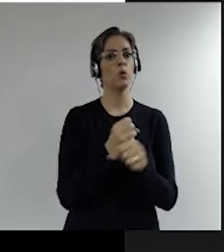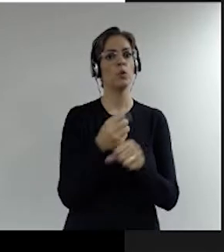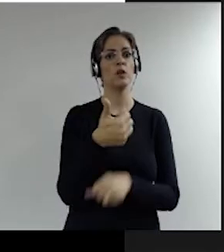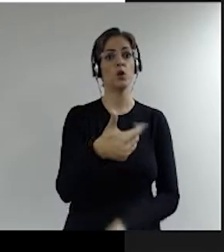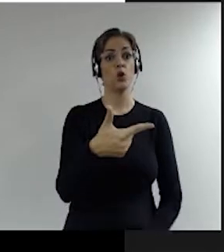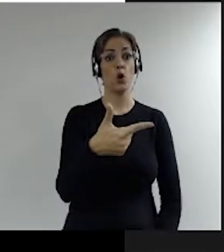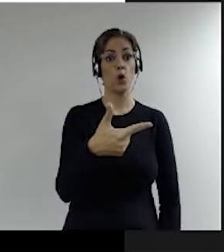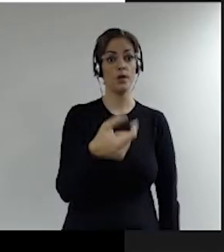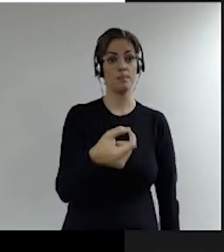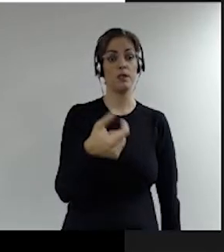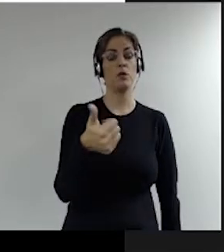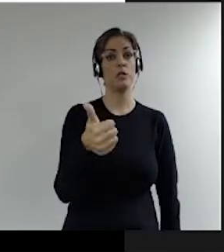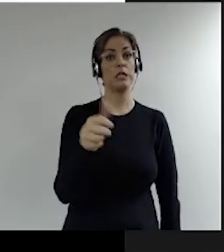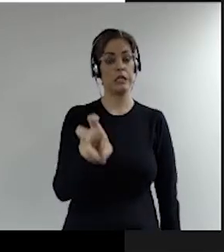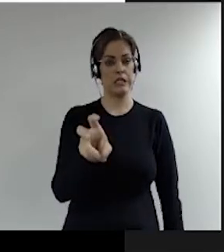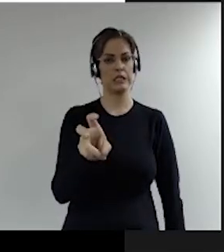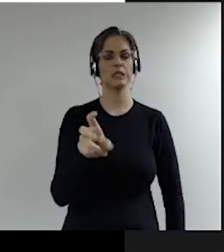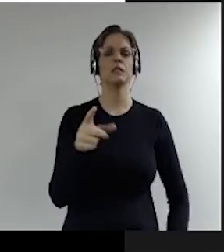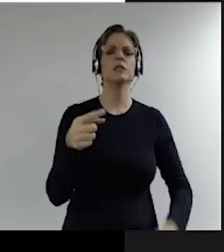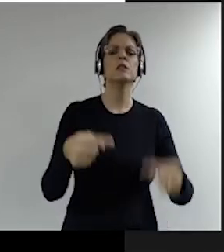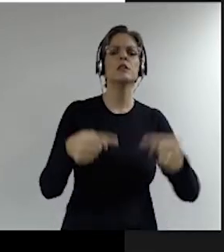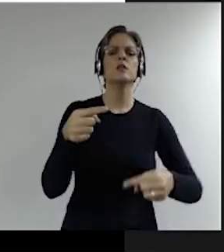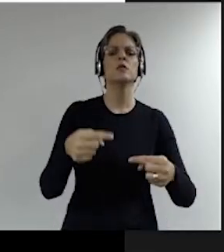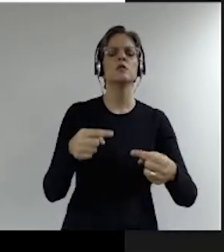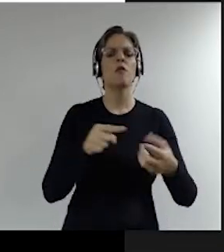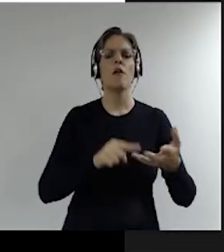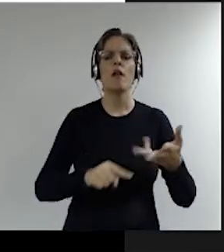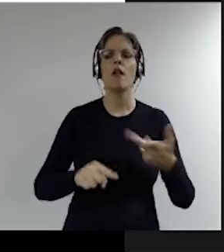2015, nós discutimos os Objetivos do